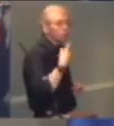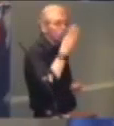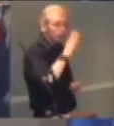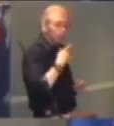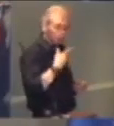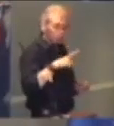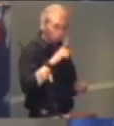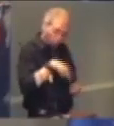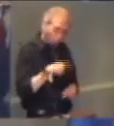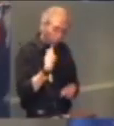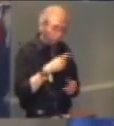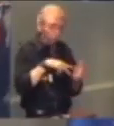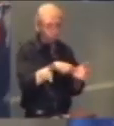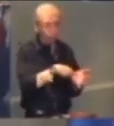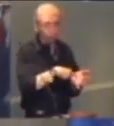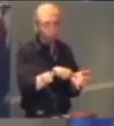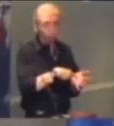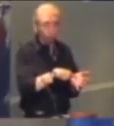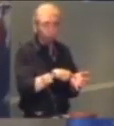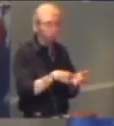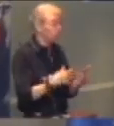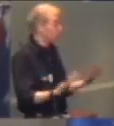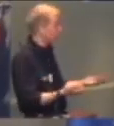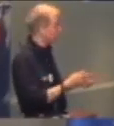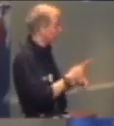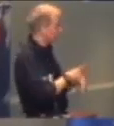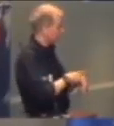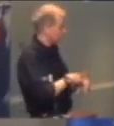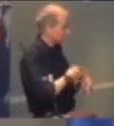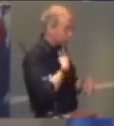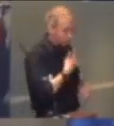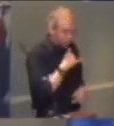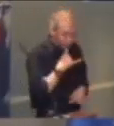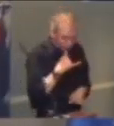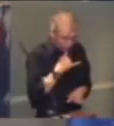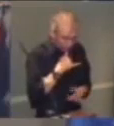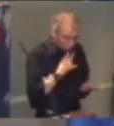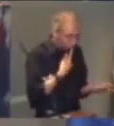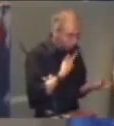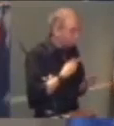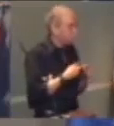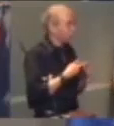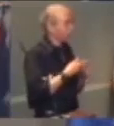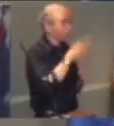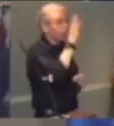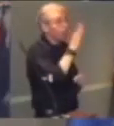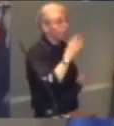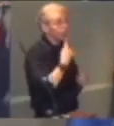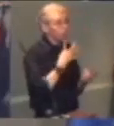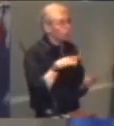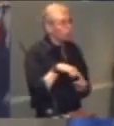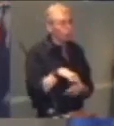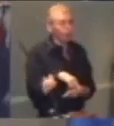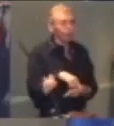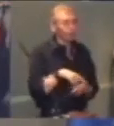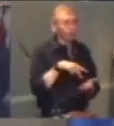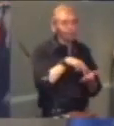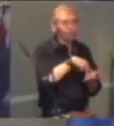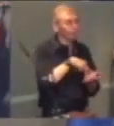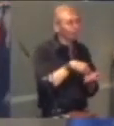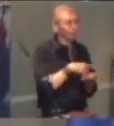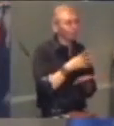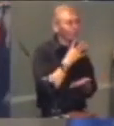brasileiro nesse momento a gente fica triste o Brasil ainda não tem conhecimento do que é a